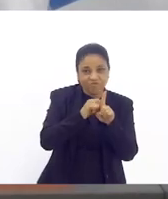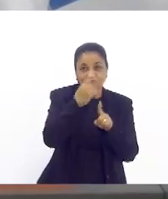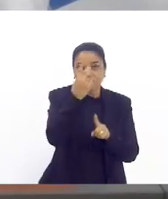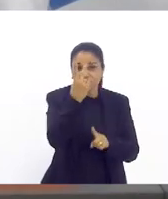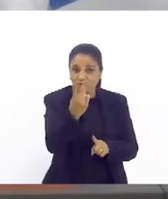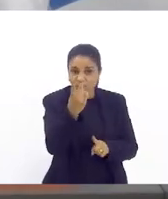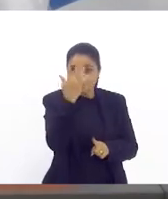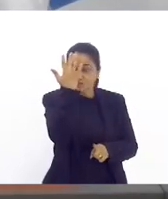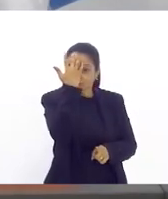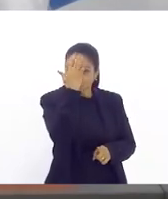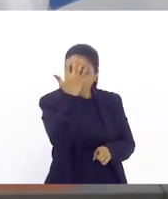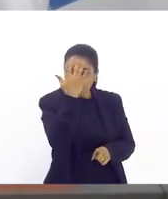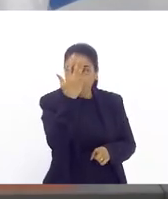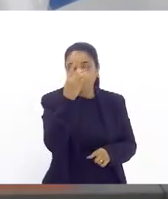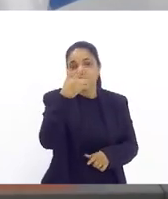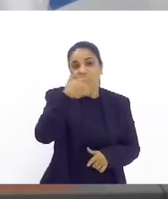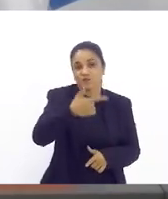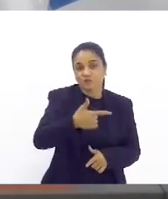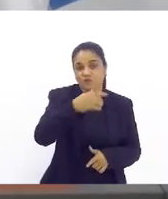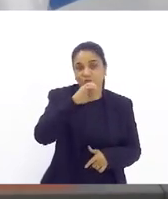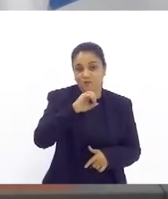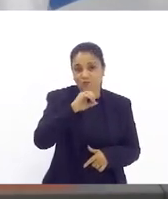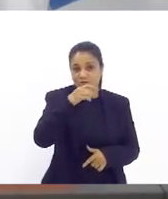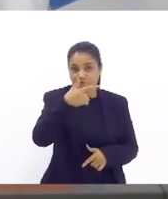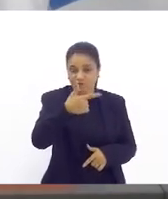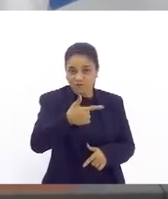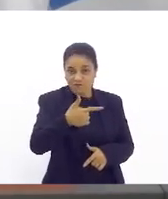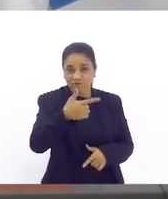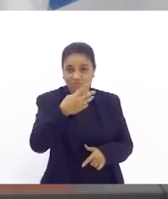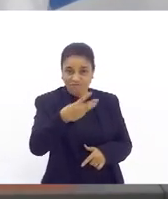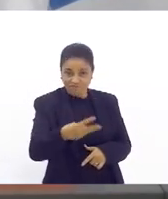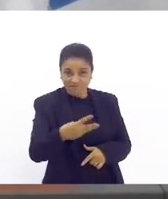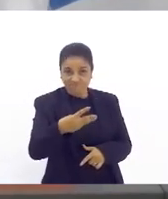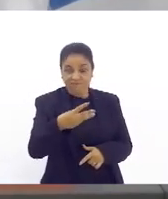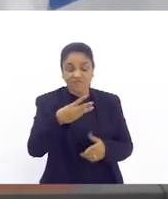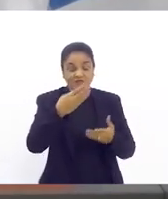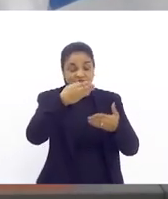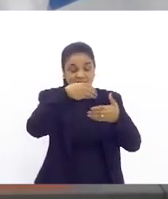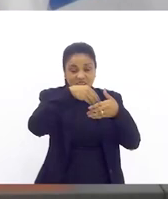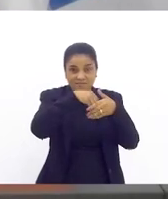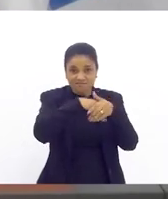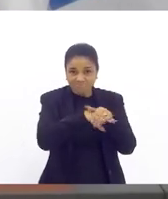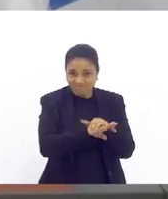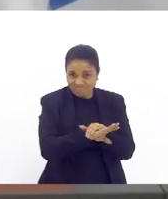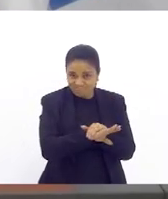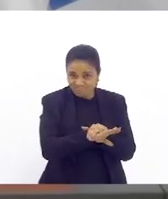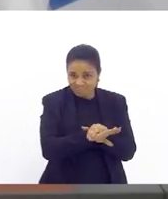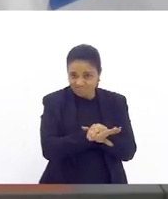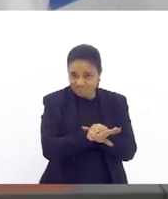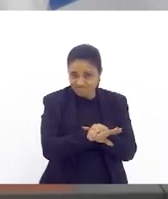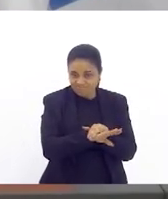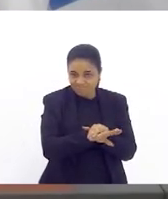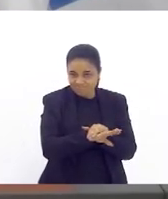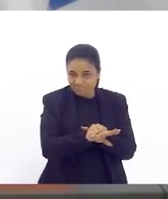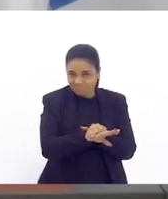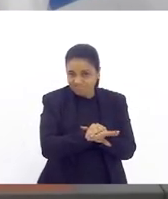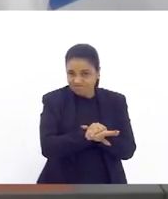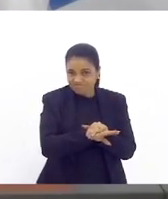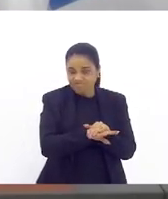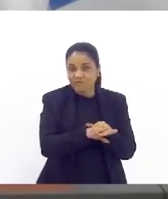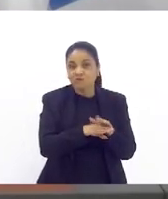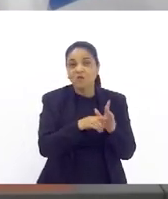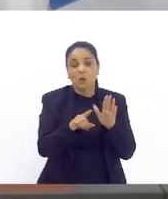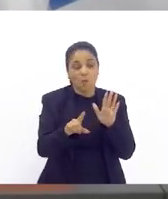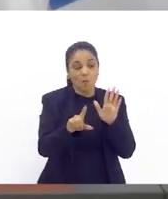primeiro assinalar porque este arquivamento é fora de propósito porque é um